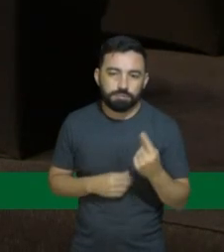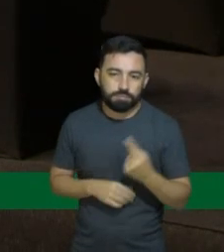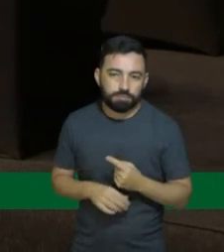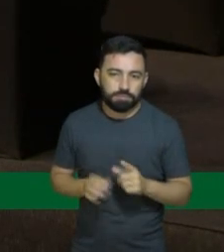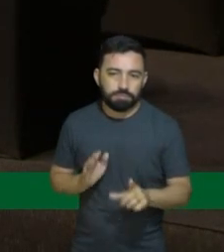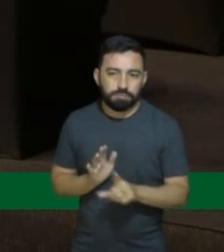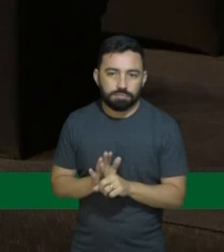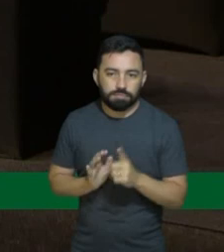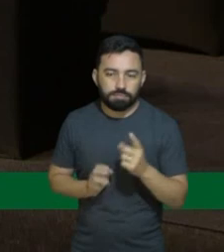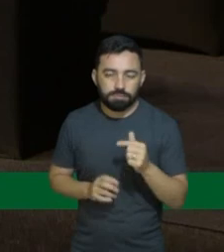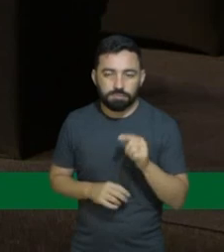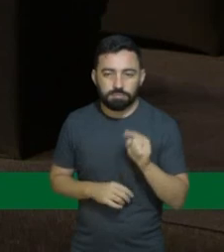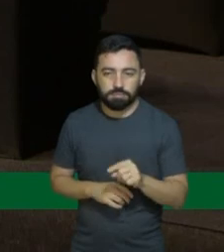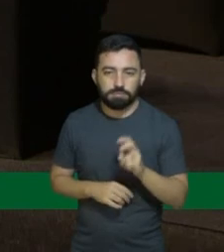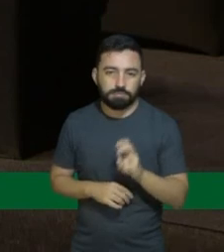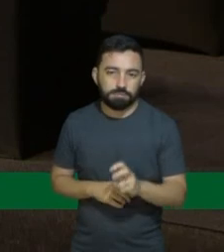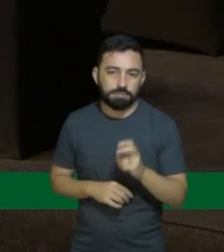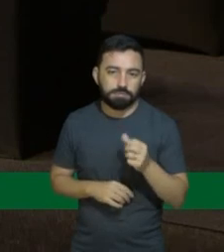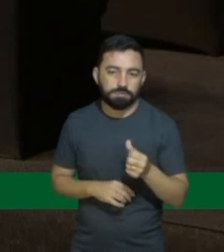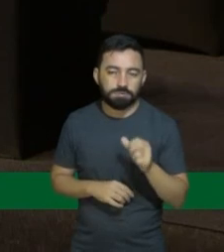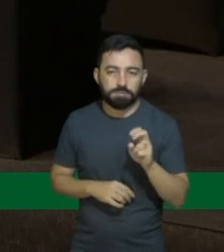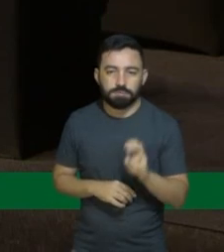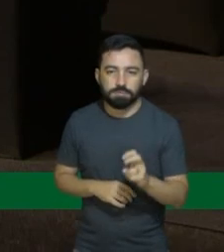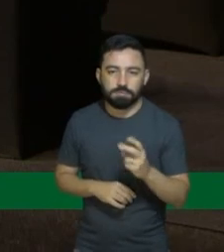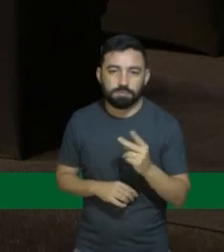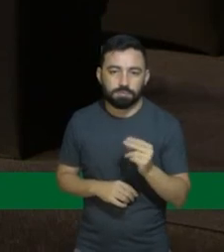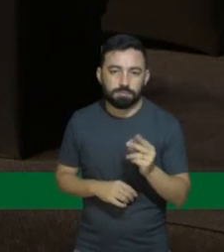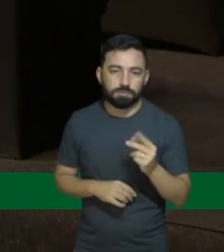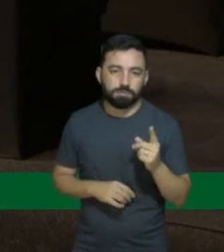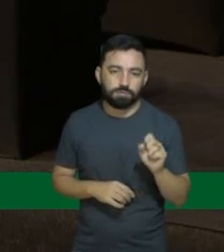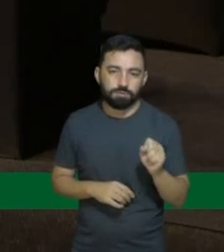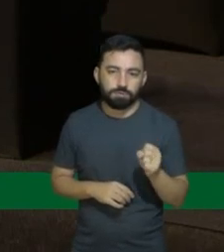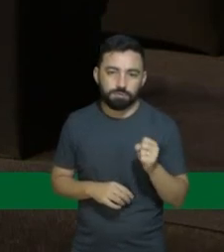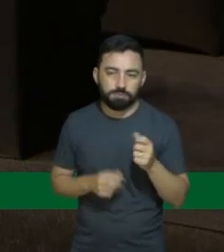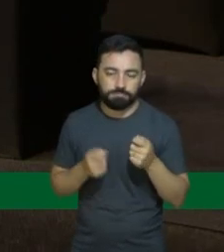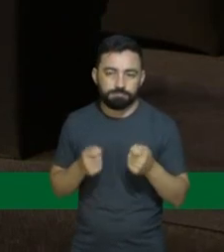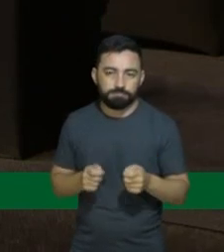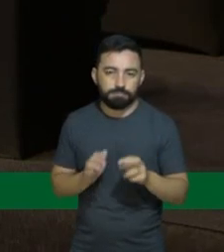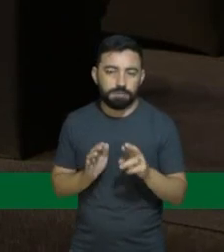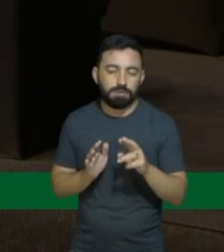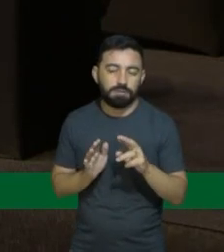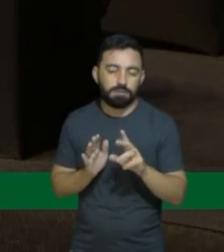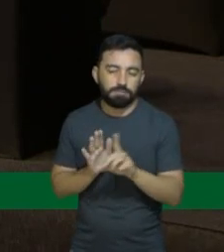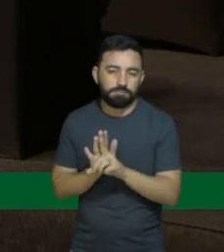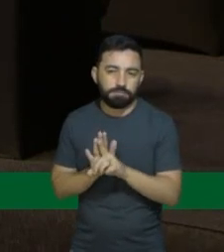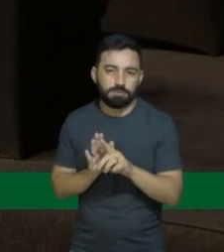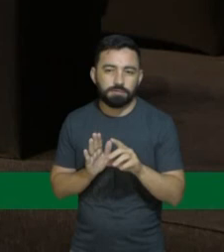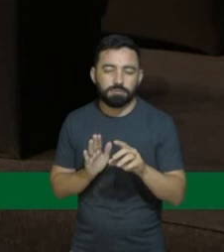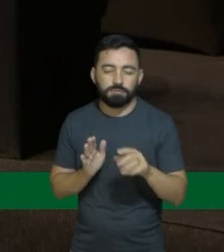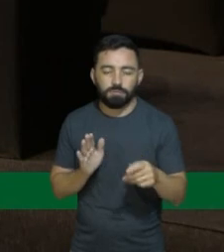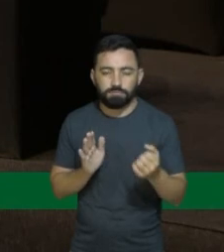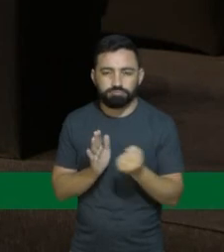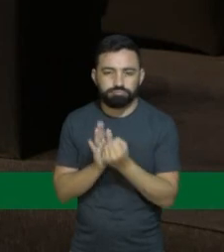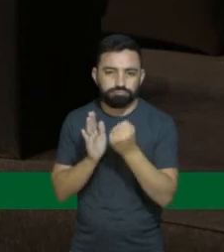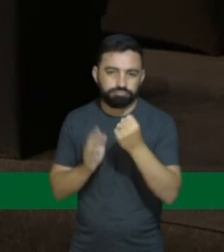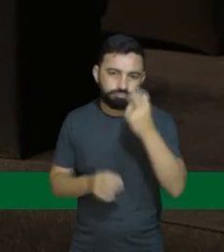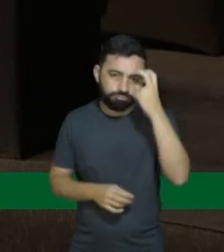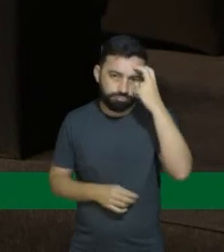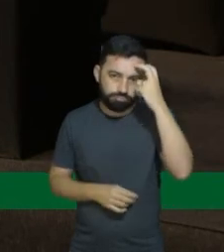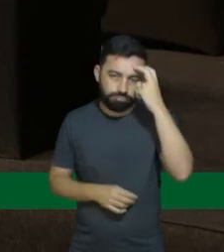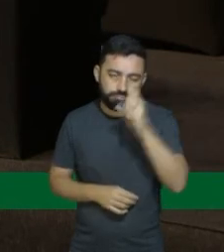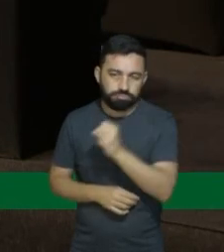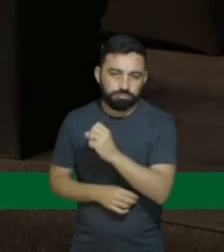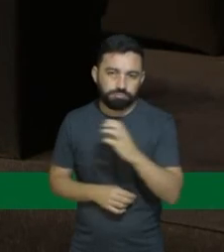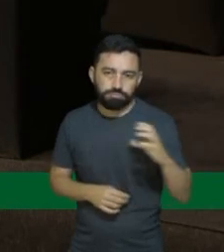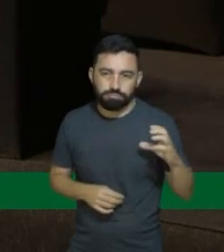número 1.565 de 2018 que consolida as leis que dispõe sobre o patrimo cultural do Estado de Santa Catarina